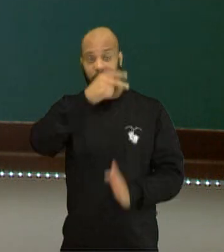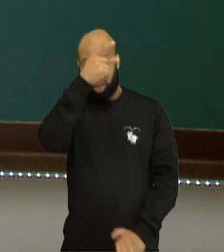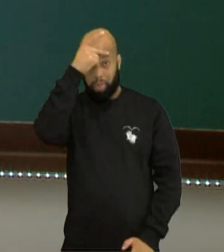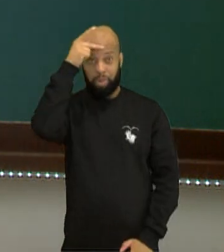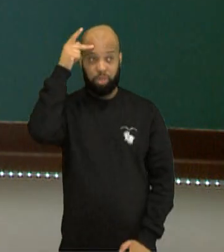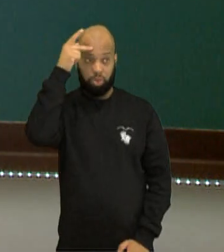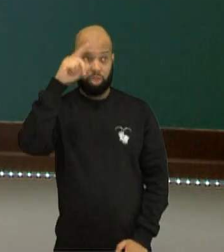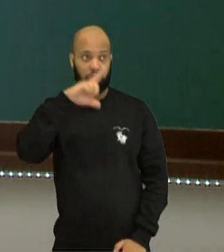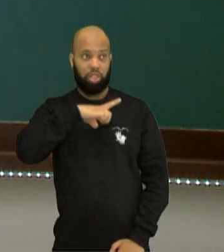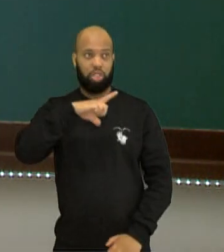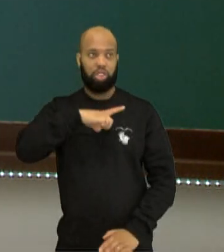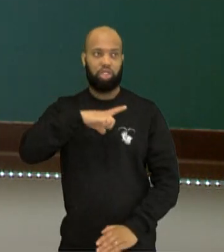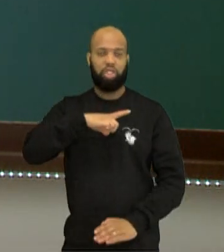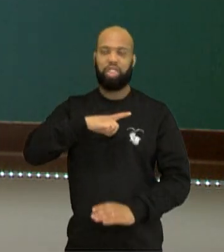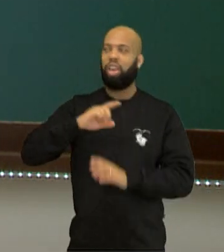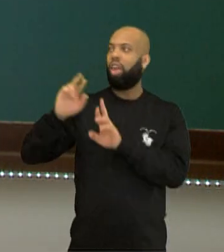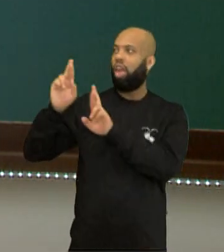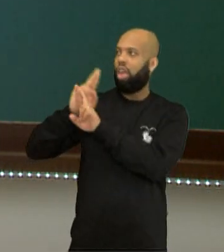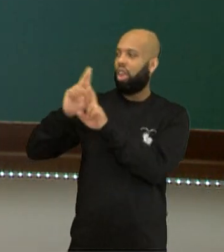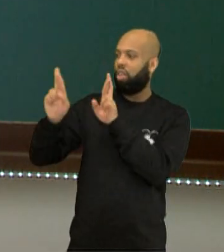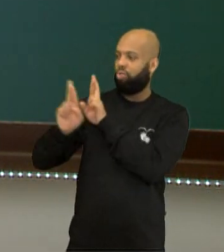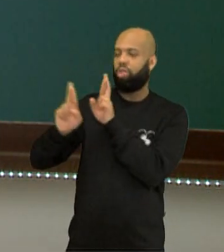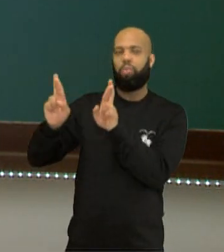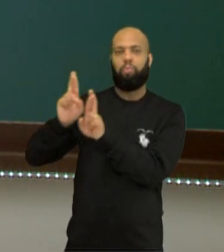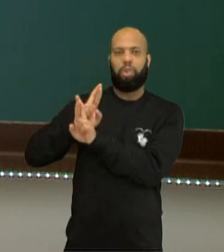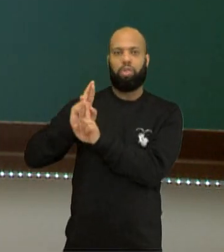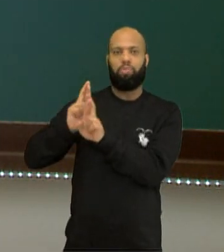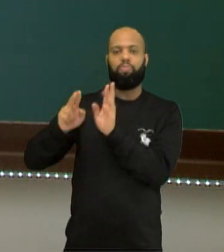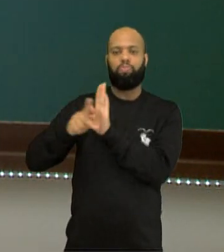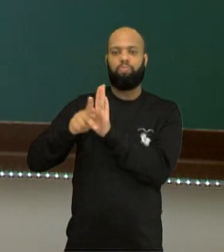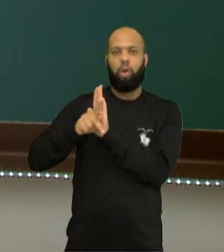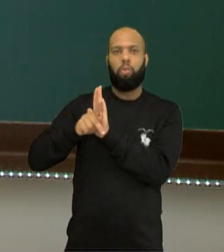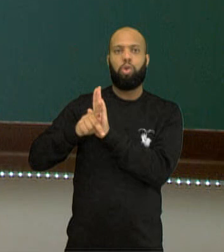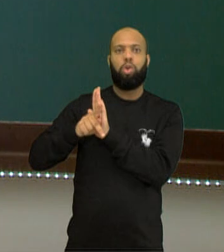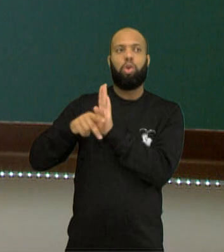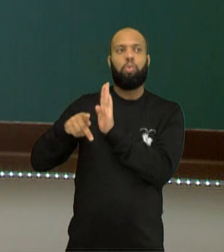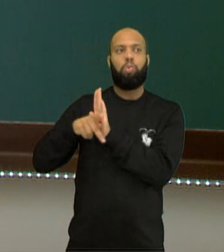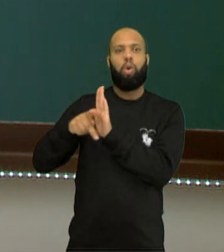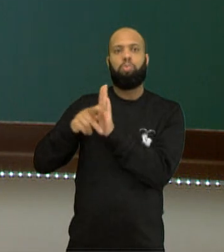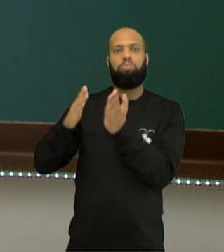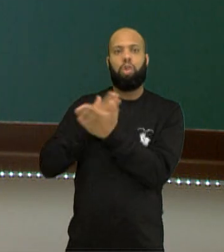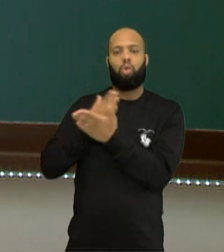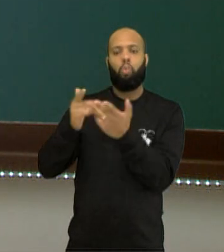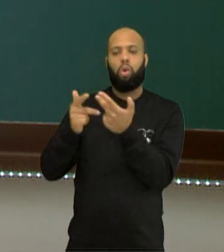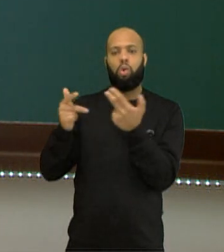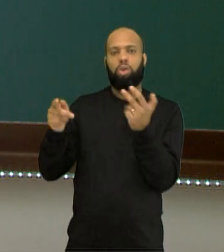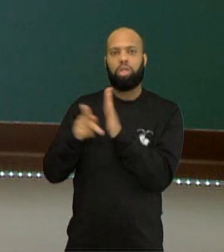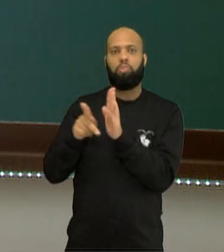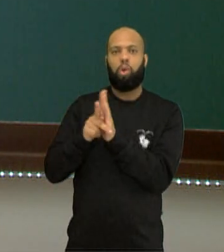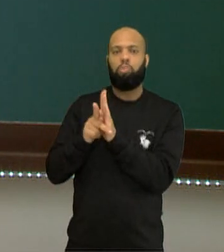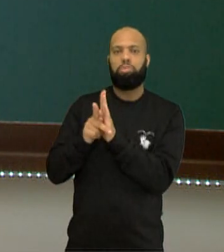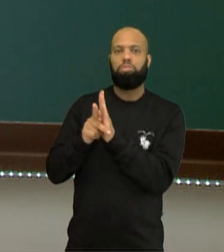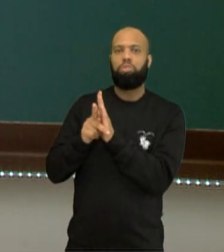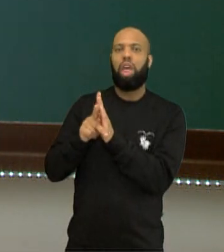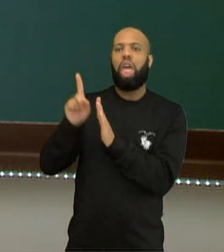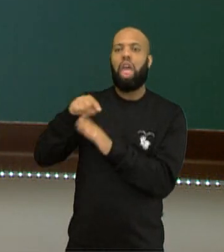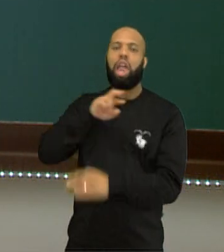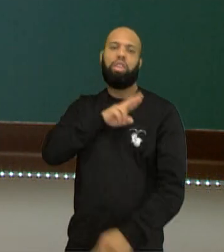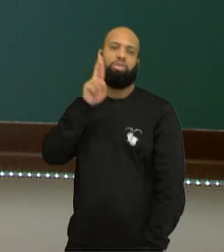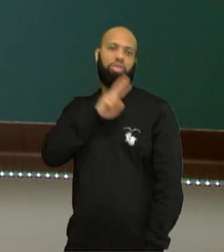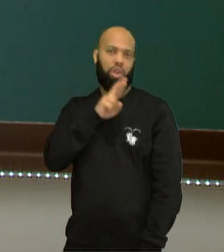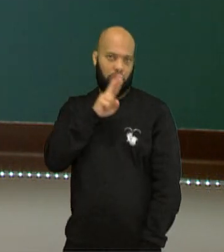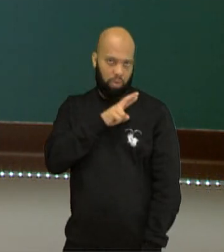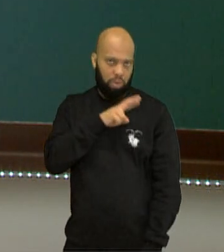pessoa até aquela vibração espiritual que era necessária para aquele momento. Ou era para um rito militar, ou era para um rito religioso, ou